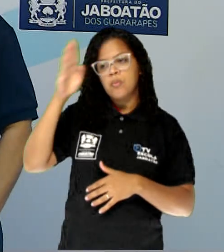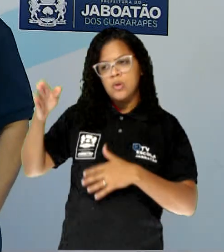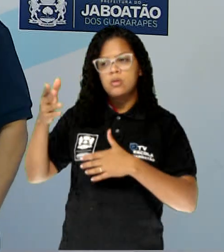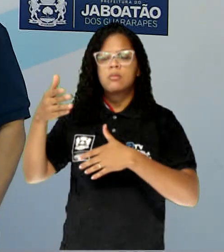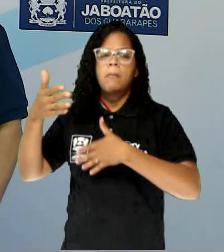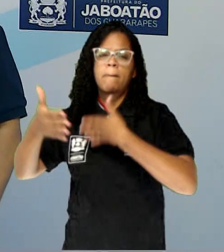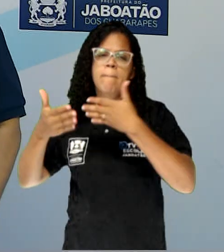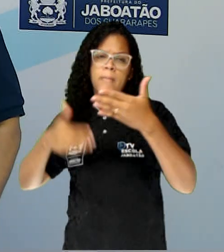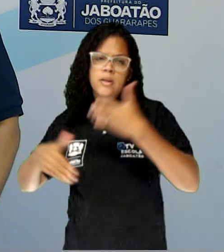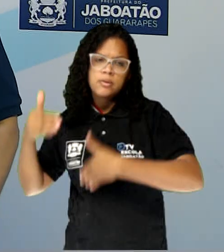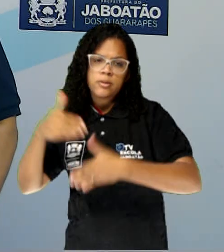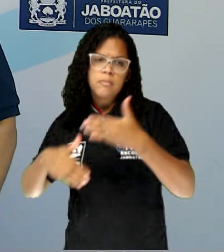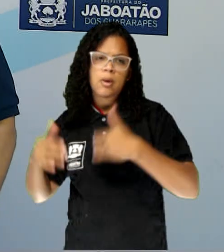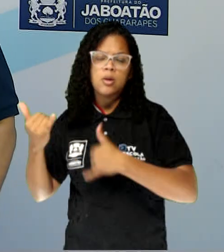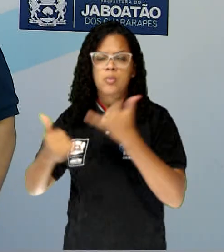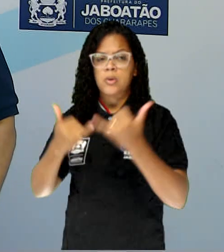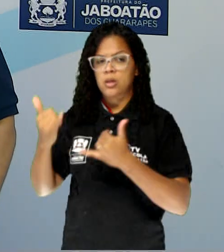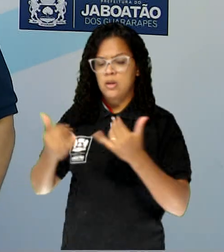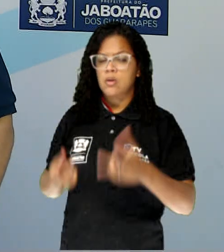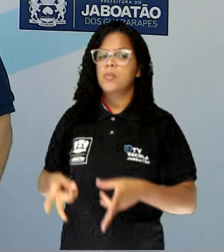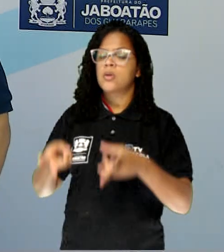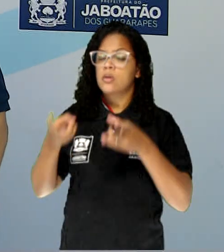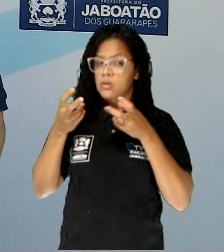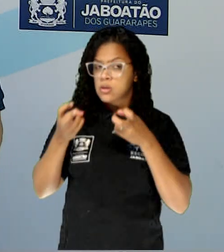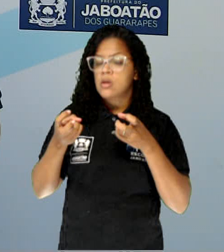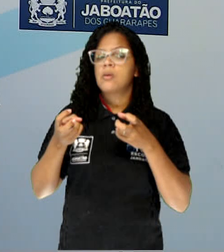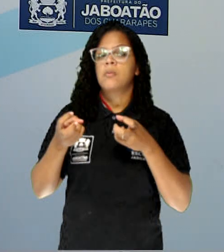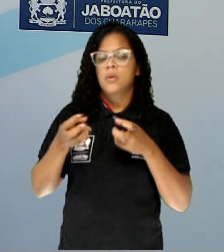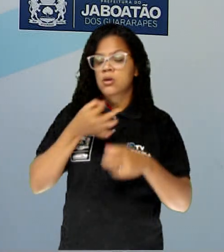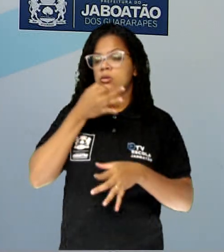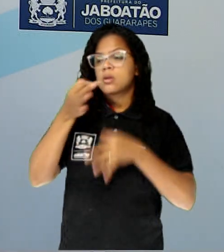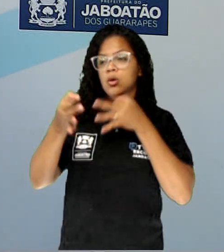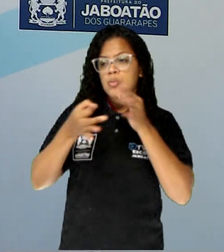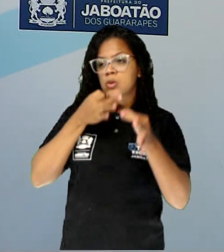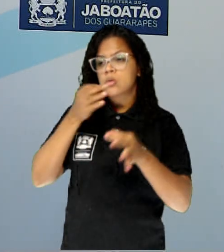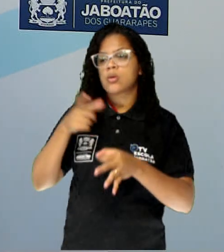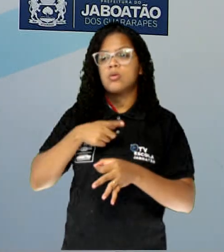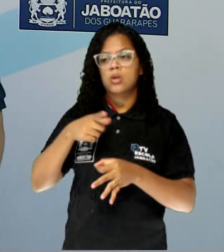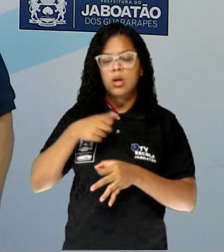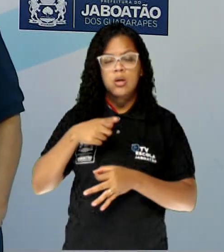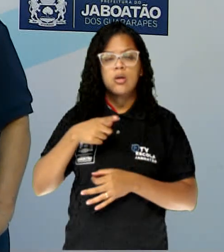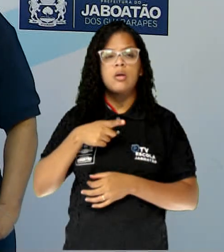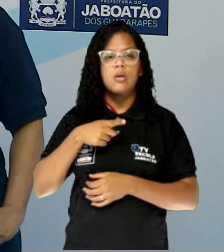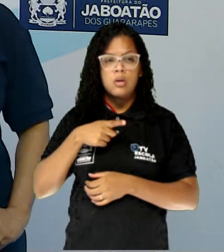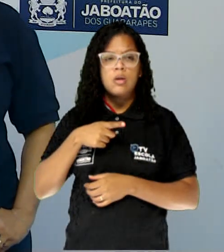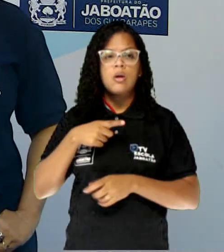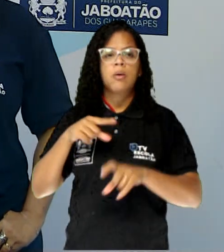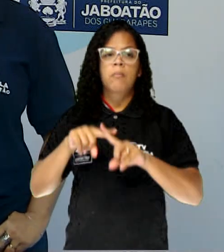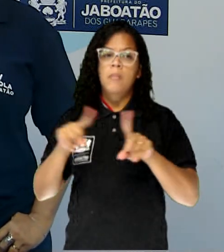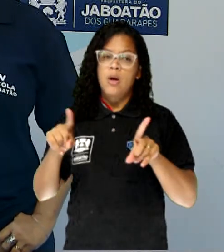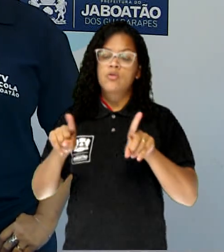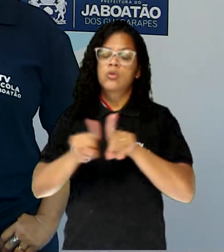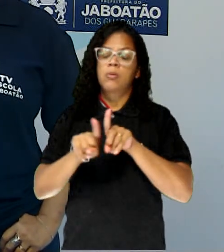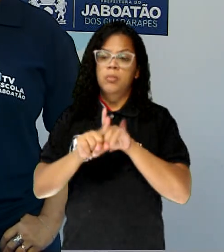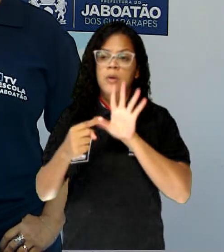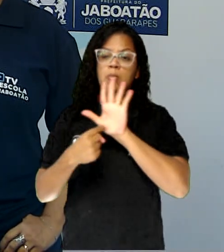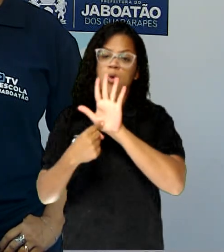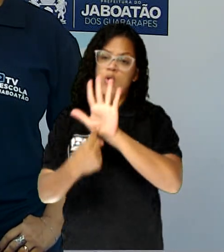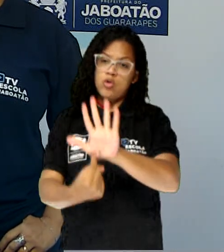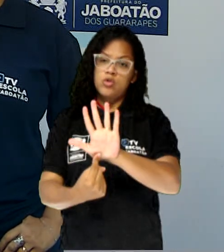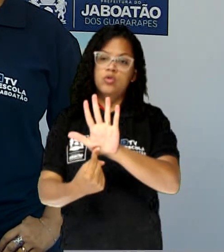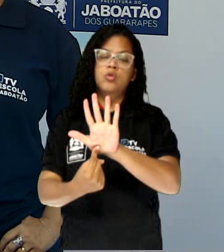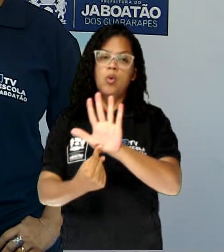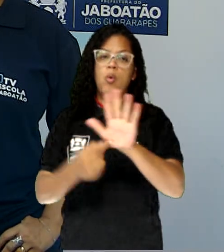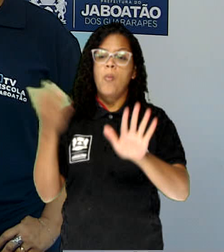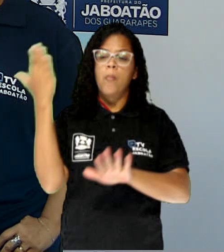sempre comprovando, perceba que as argumentações têm a questão do relato, mas eles mostram comprovações em relação